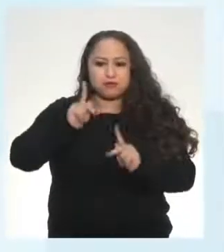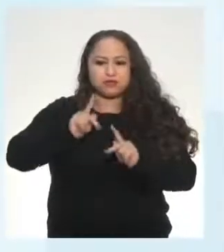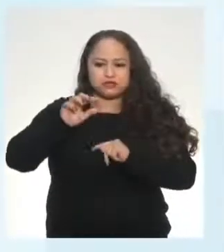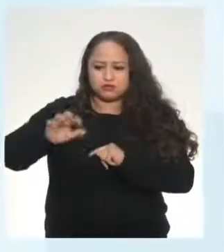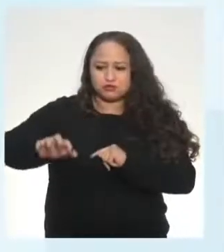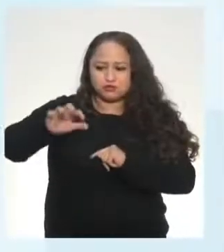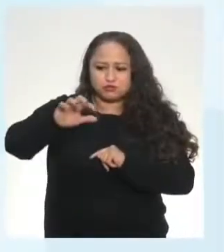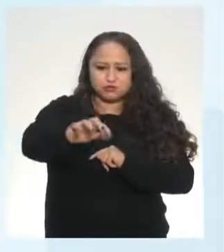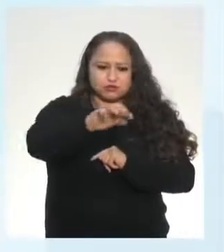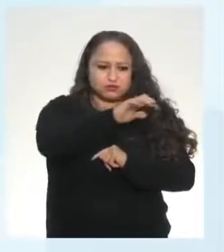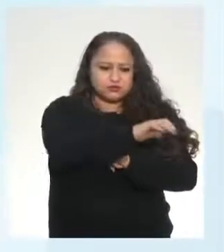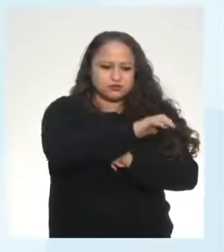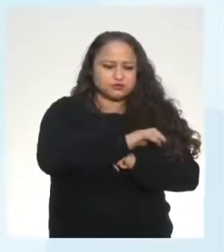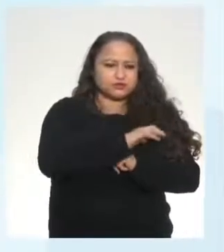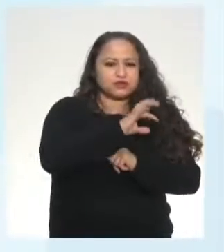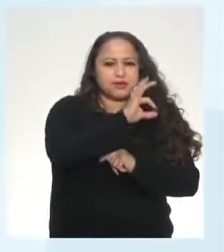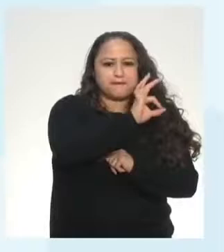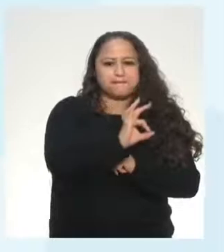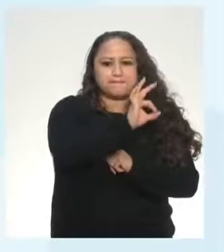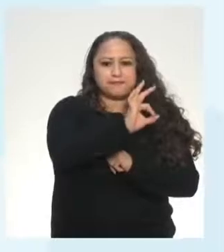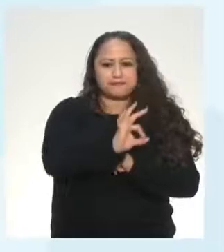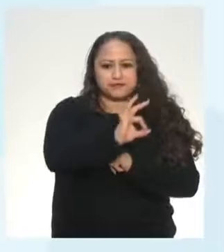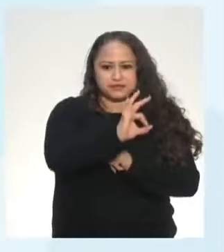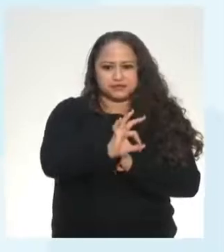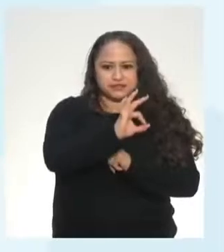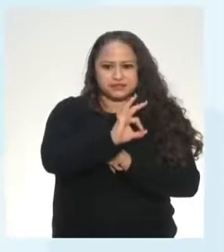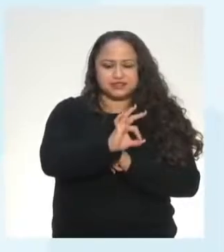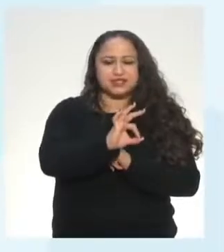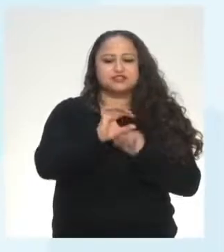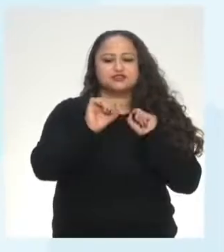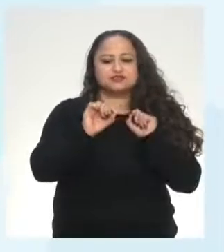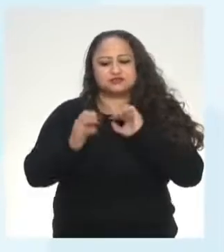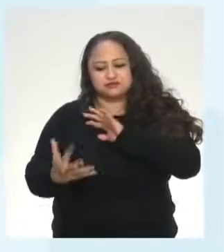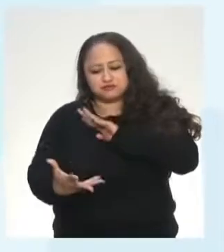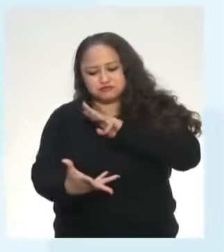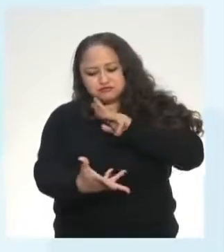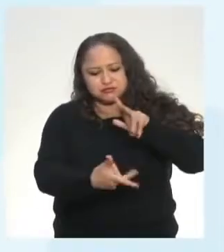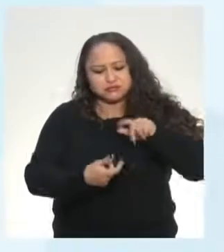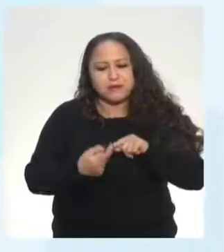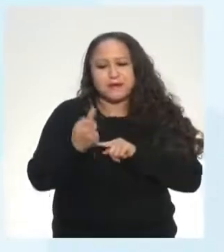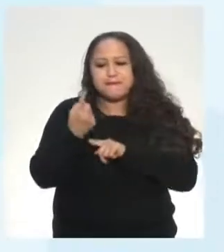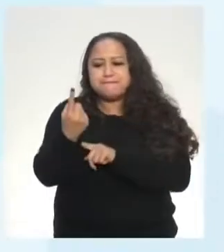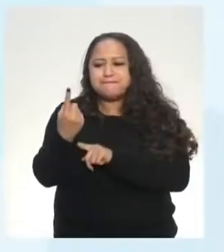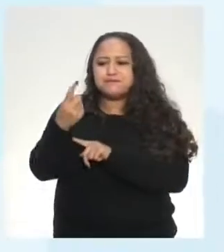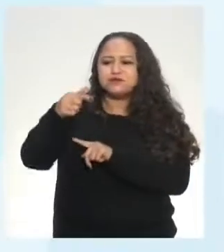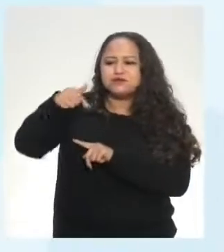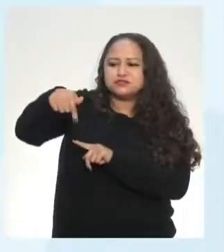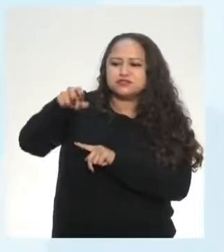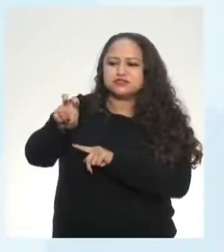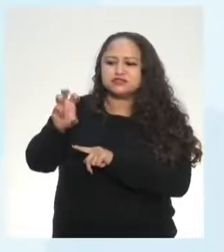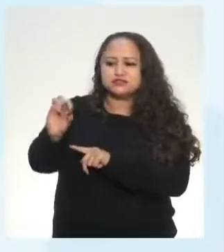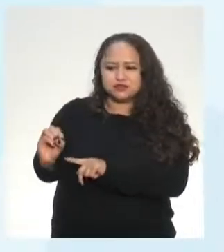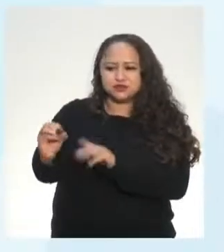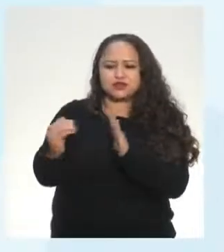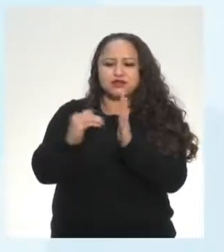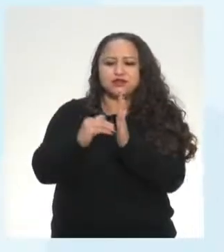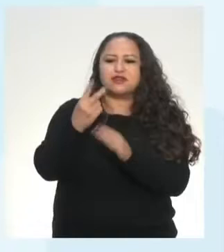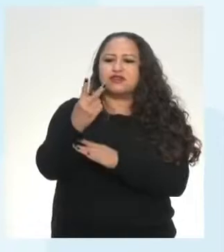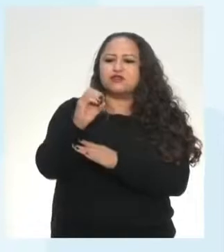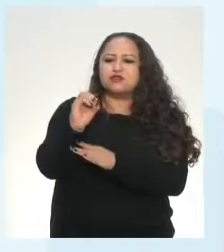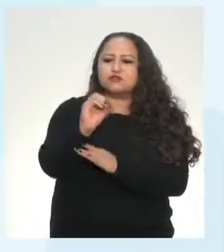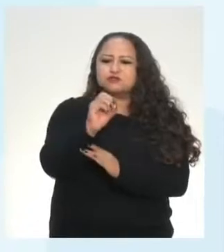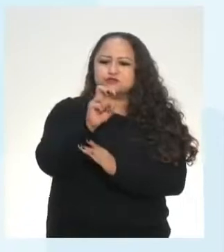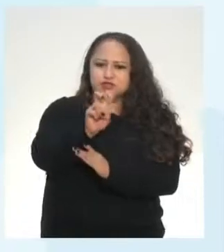mostrando sua porcentagem na população mundial entre 1750 a 2005. A